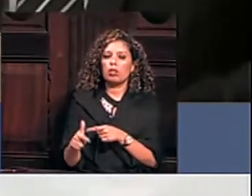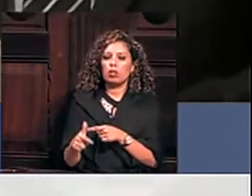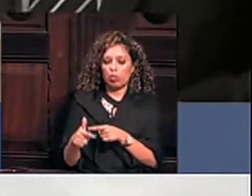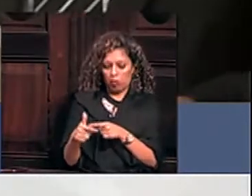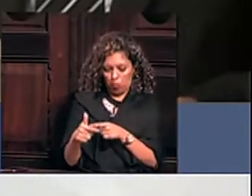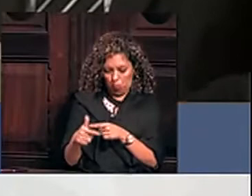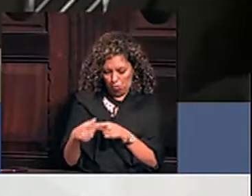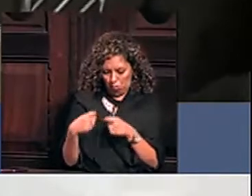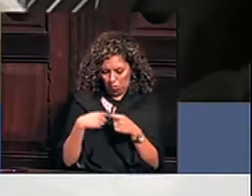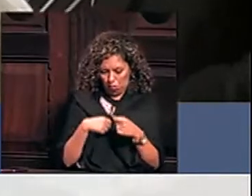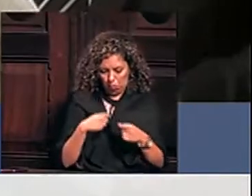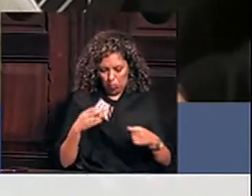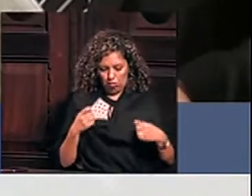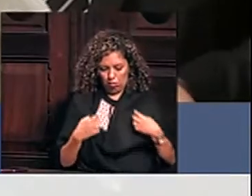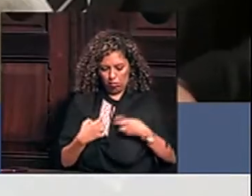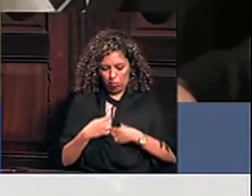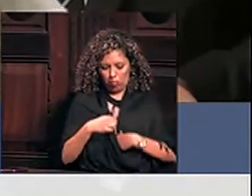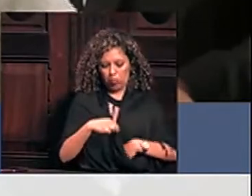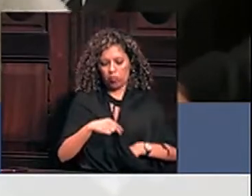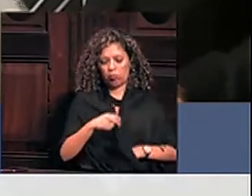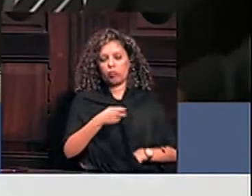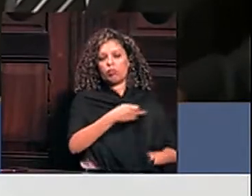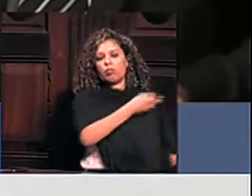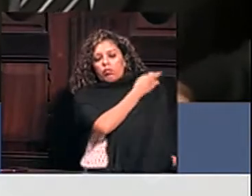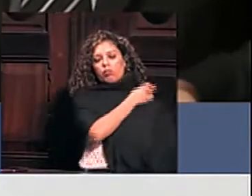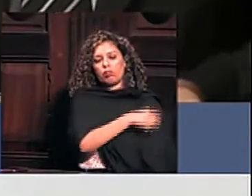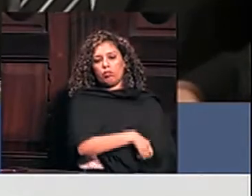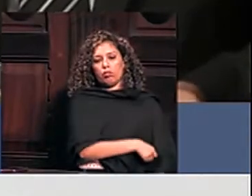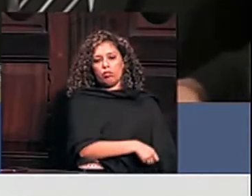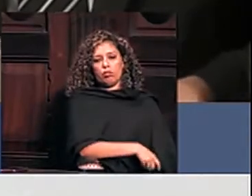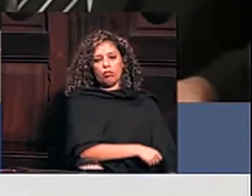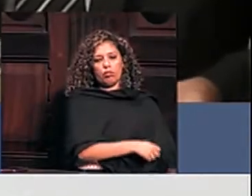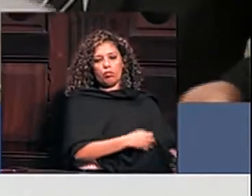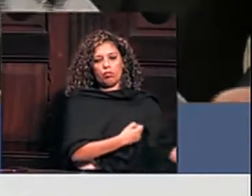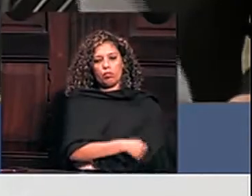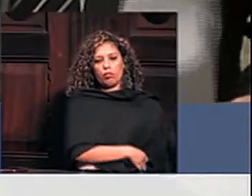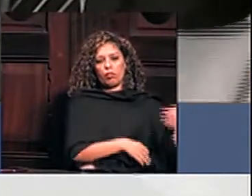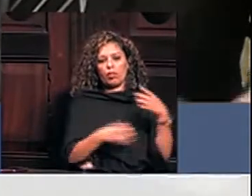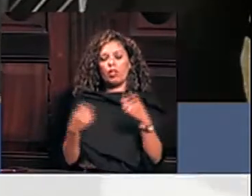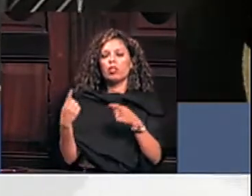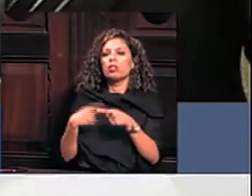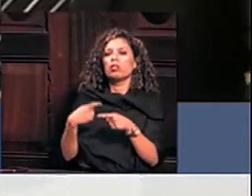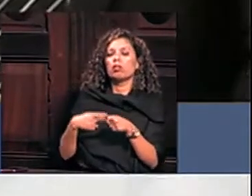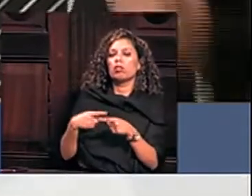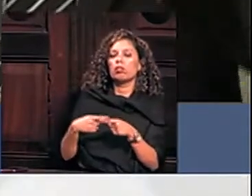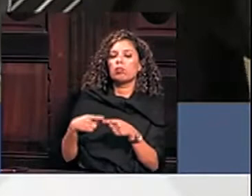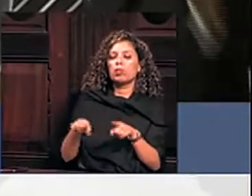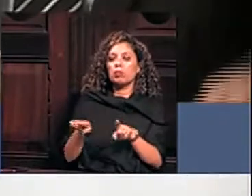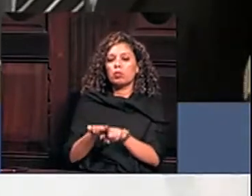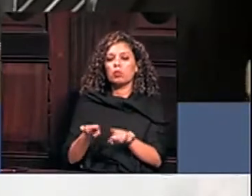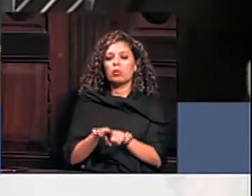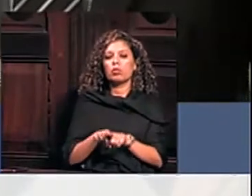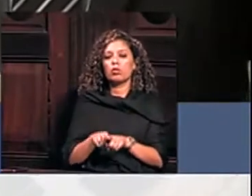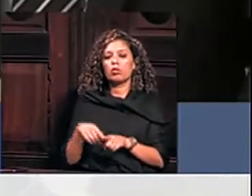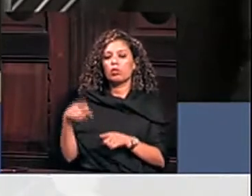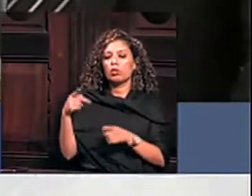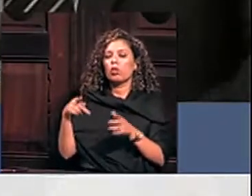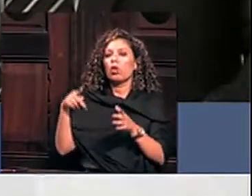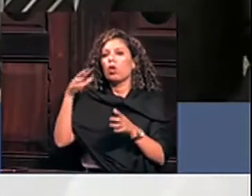bombeiro. E o procurador assumiu lá com o deputado Paulo Ramos que